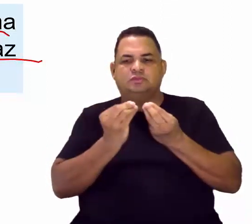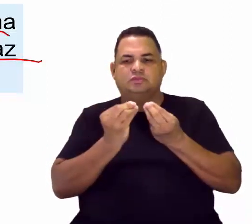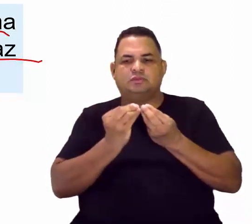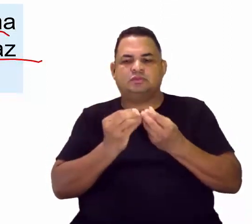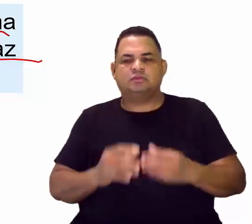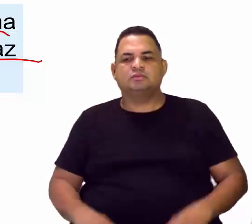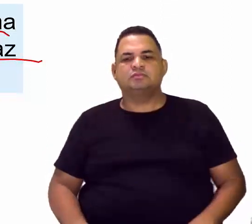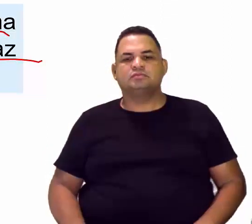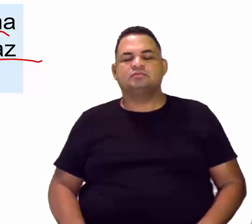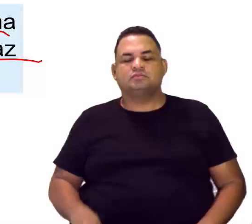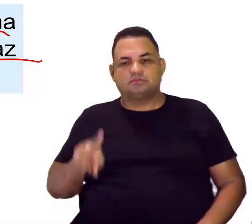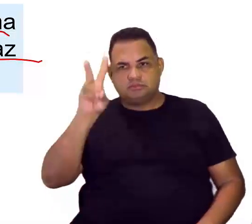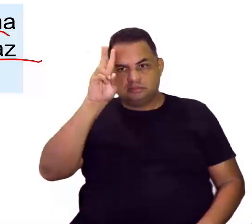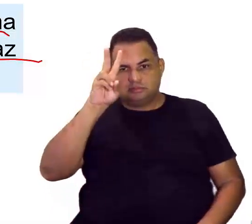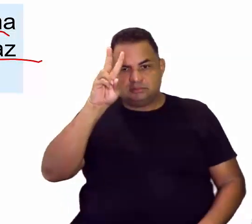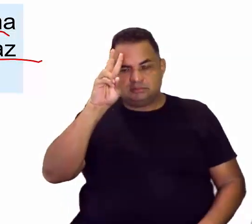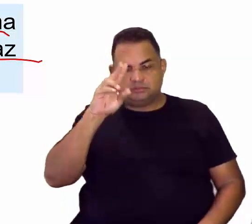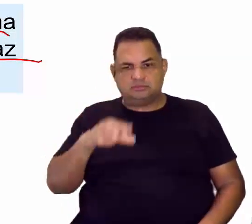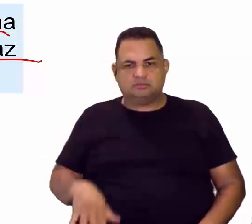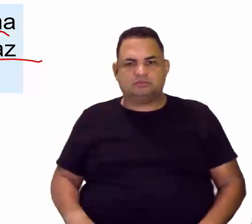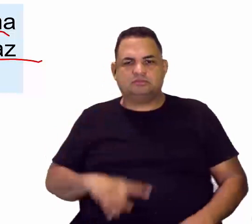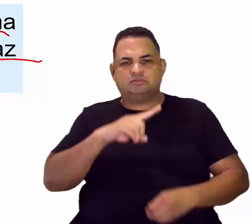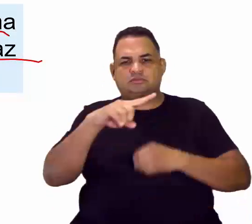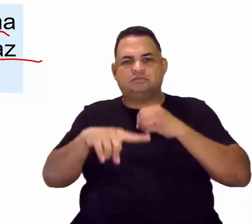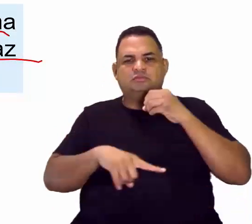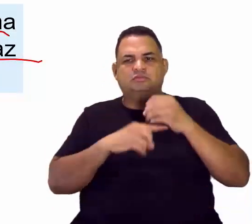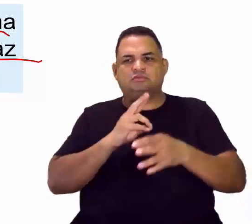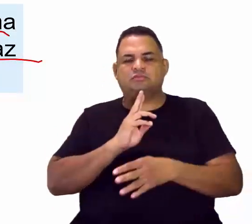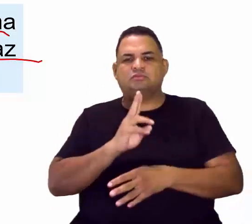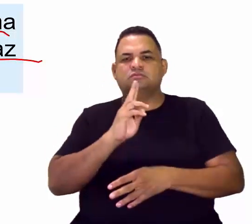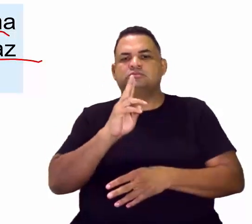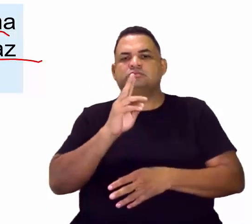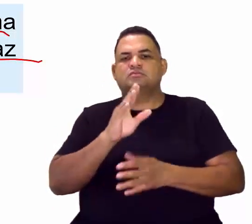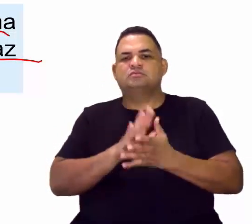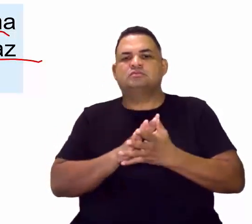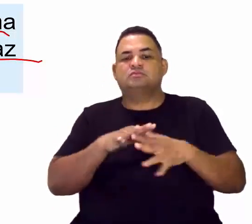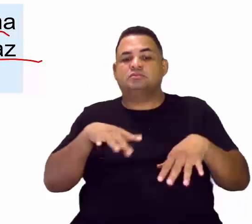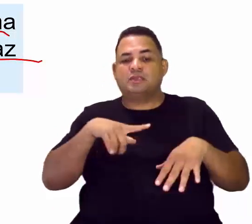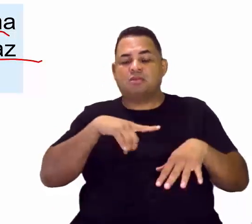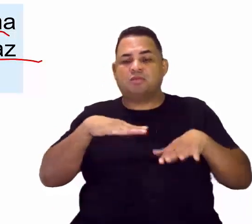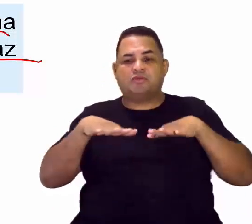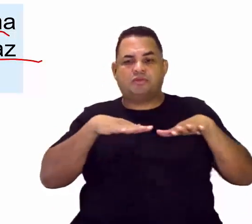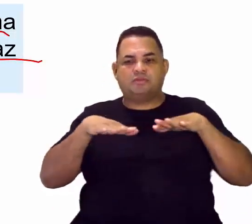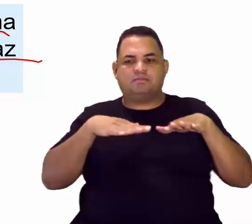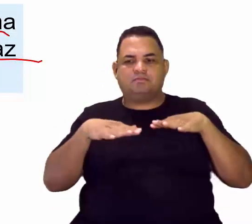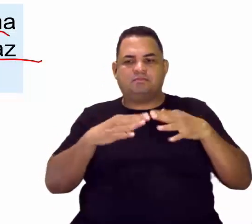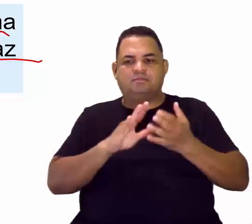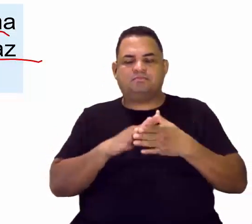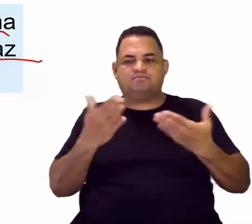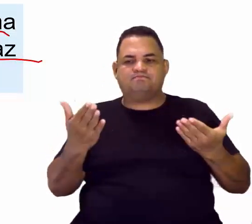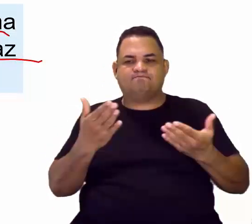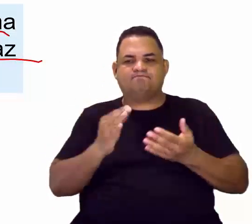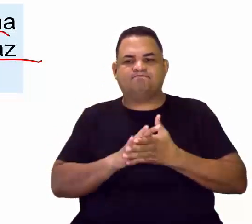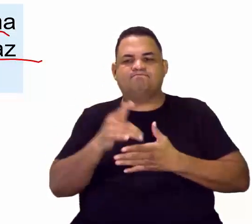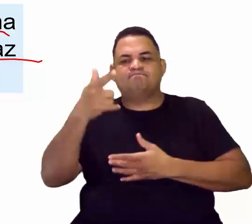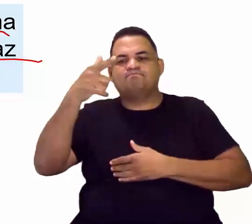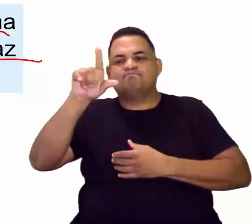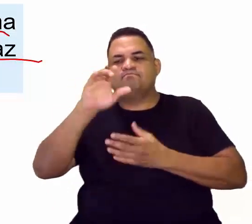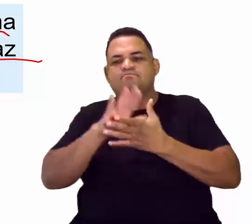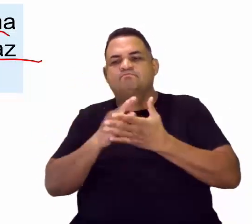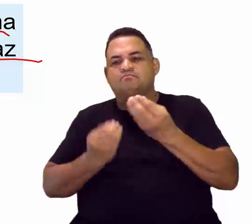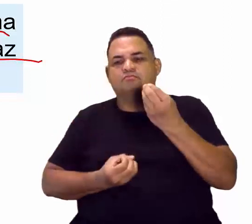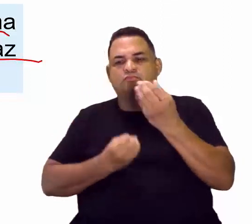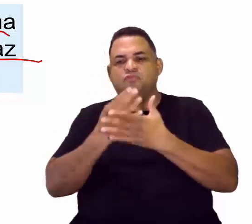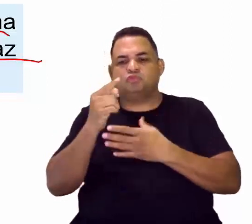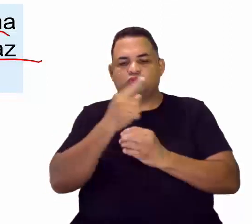Sabrina? Exatamente. Lembrando que os átomos, pessoal, eles sempre estão em movimento. E isso faz com que ele consiga gerar ali